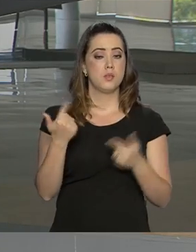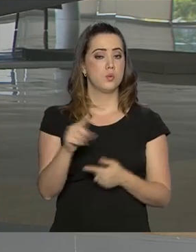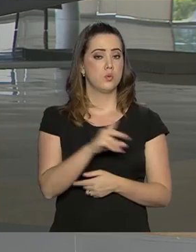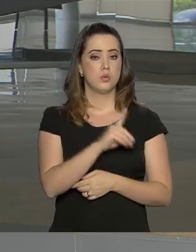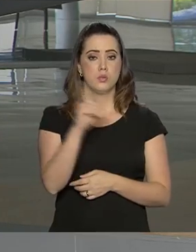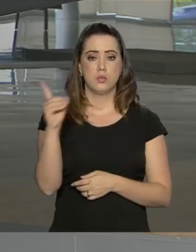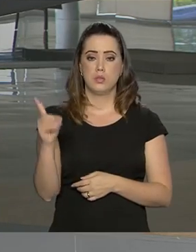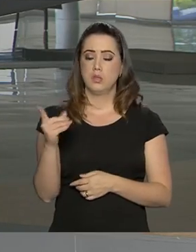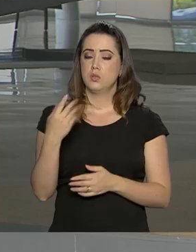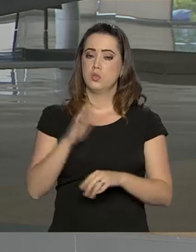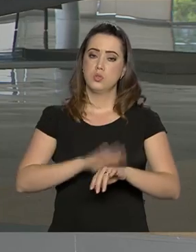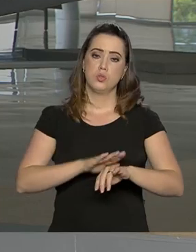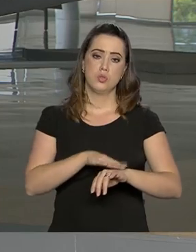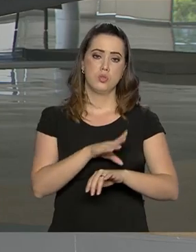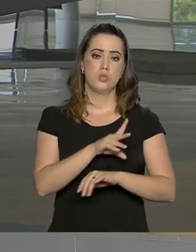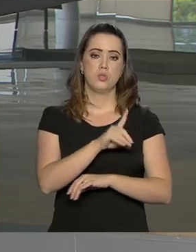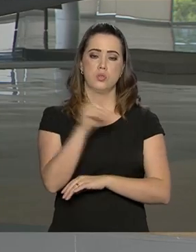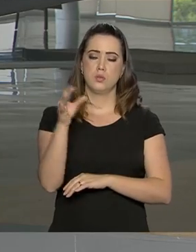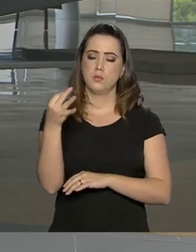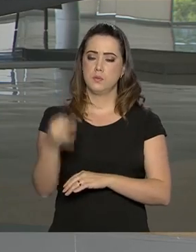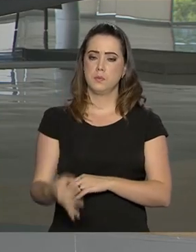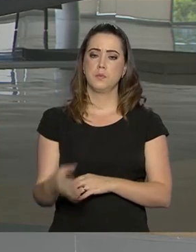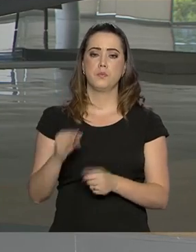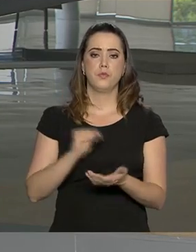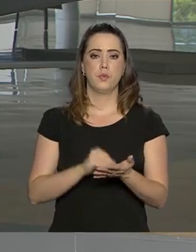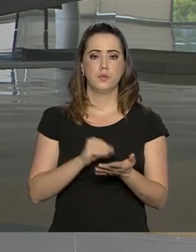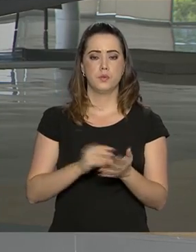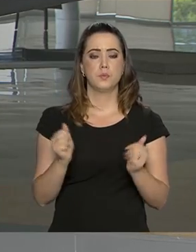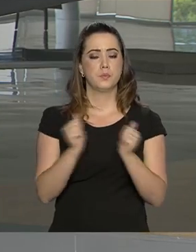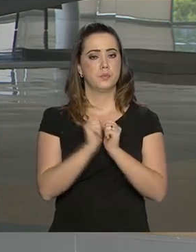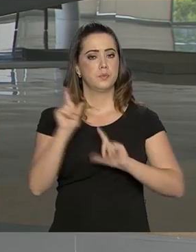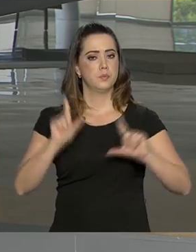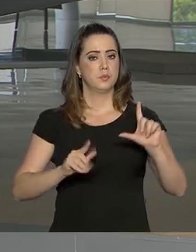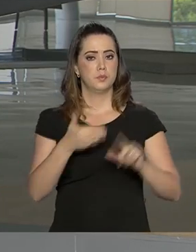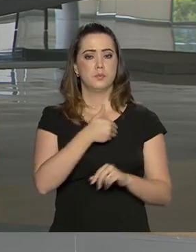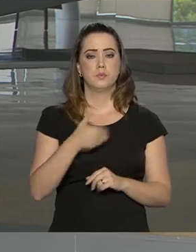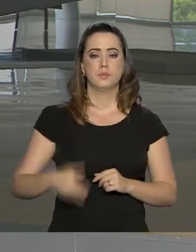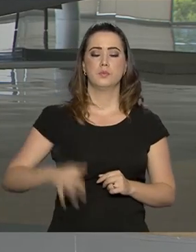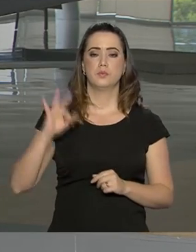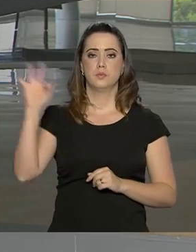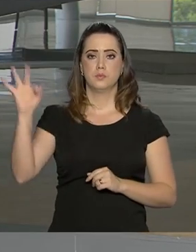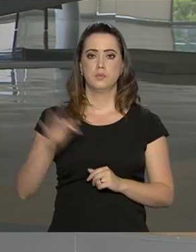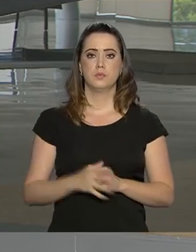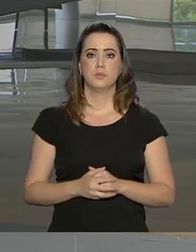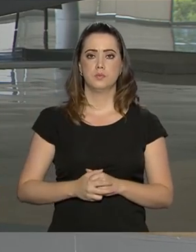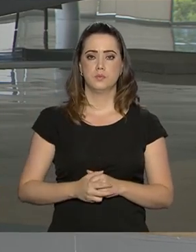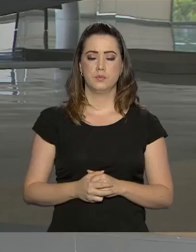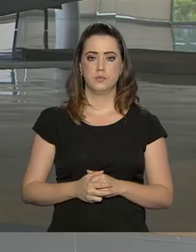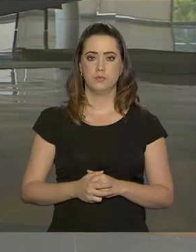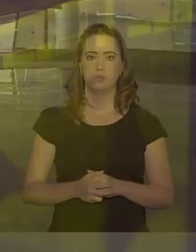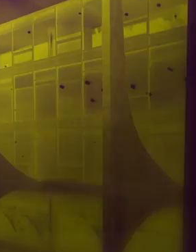há data e cronograma definidos. Fique com a gente na NBR, a TV do Governo Federal.